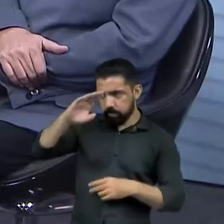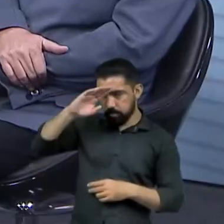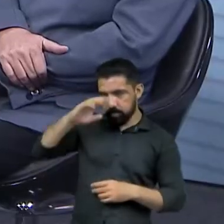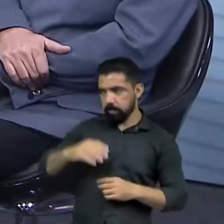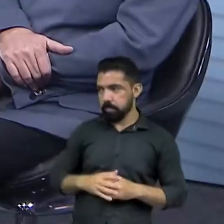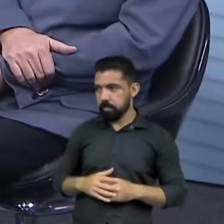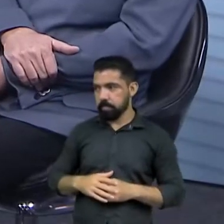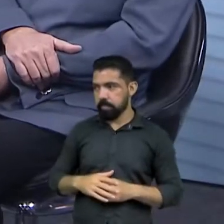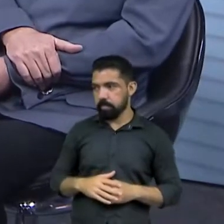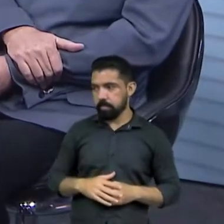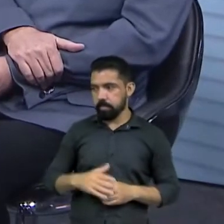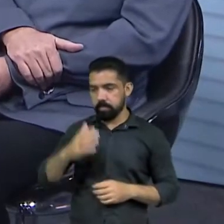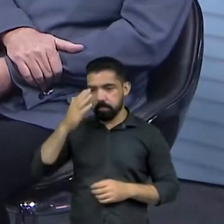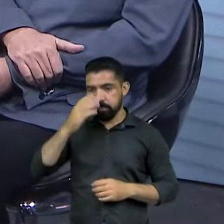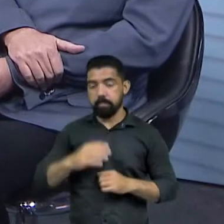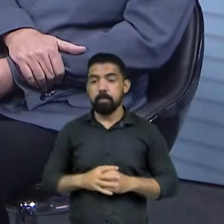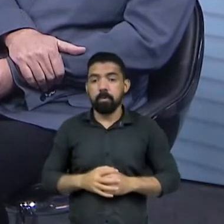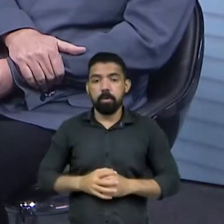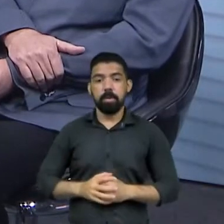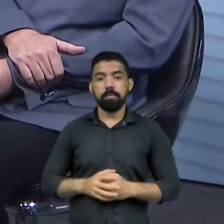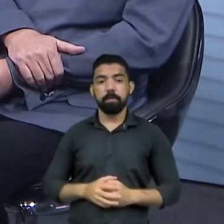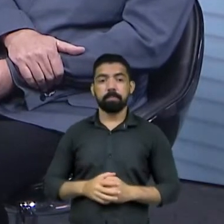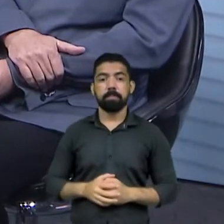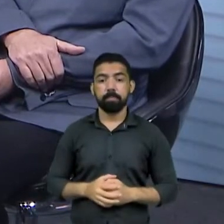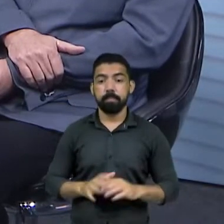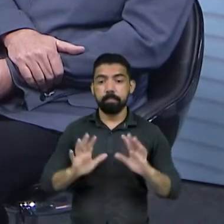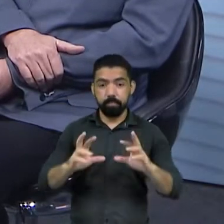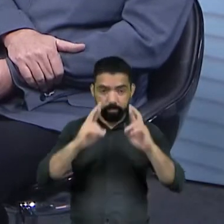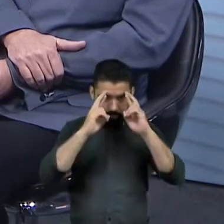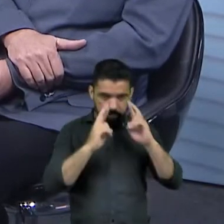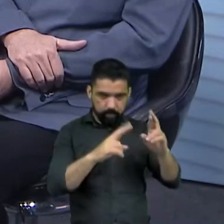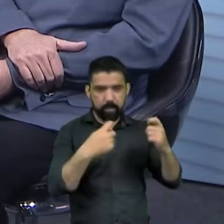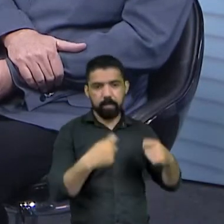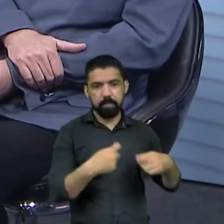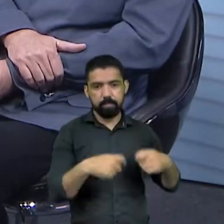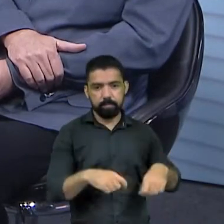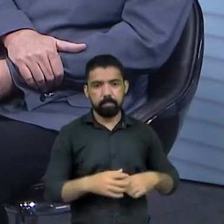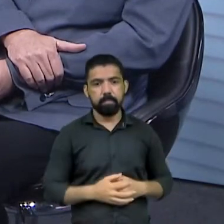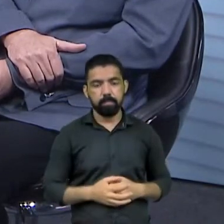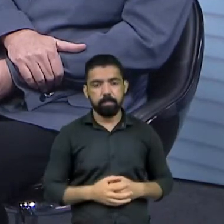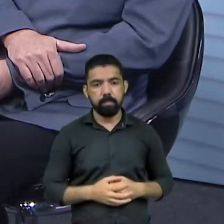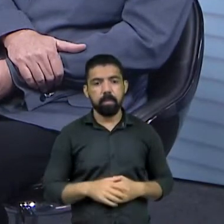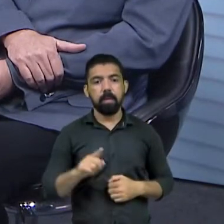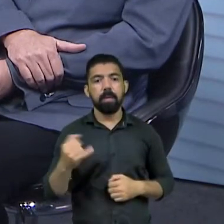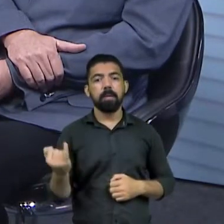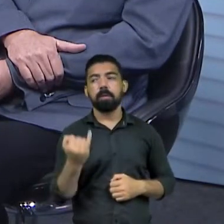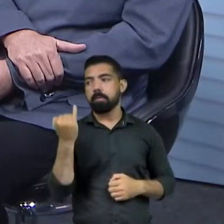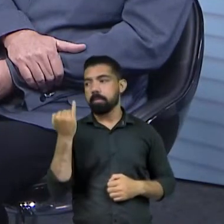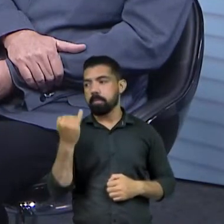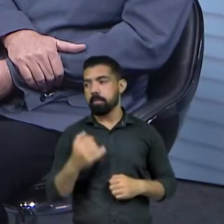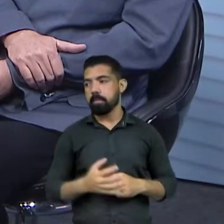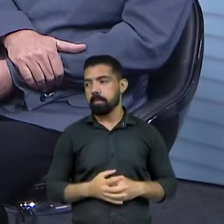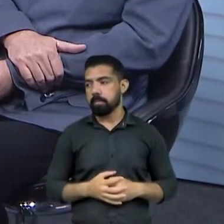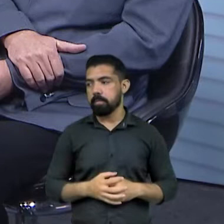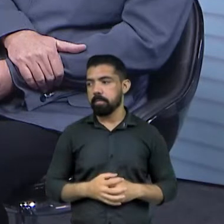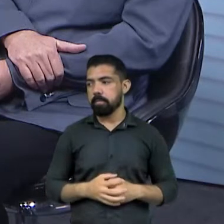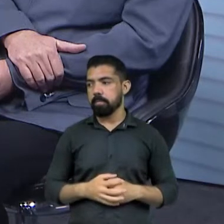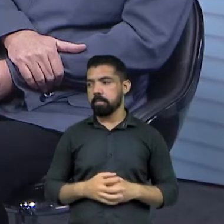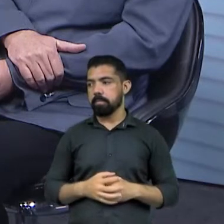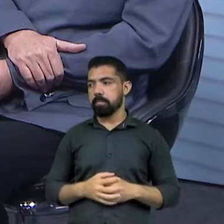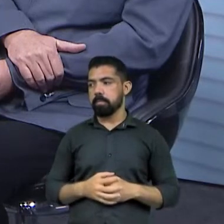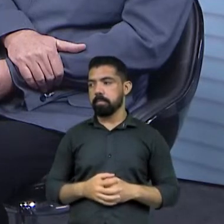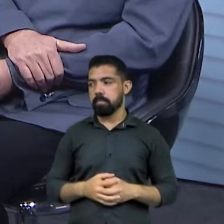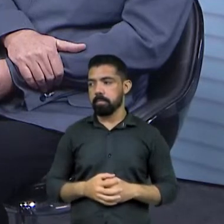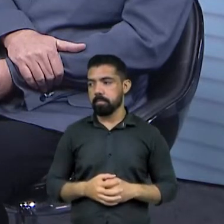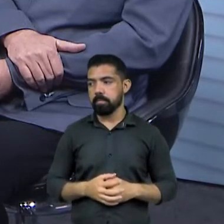certeza mas pelo menos tem aquele respeito né você respeita então para nós hoje o que que importa são as pautas da família as pautas do Judá e